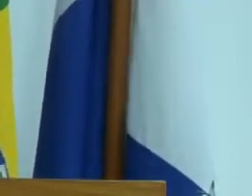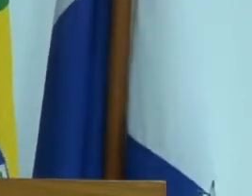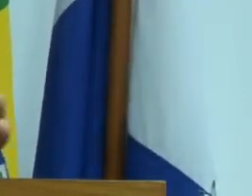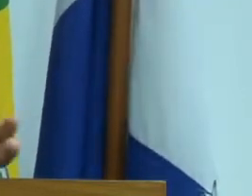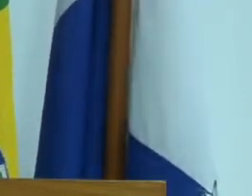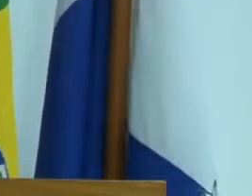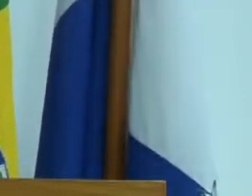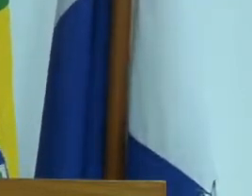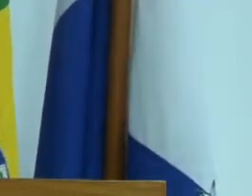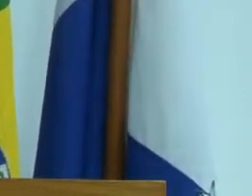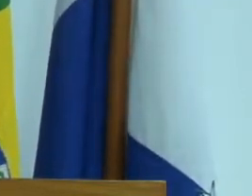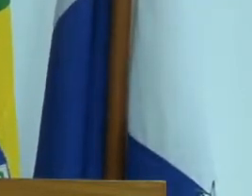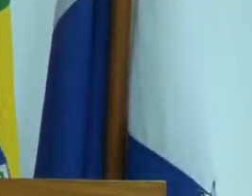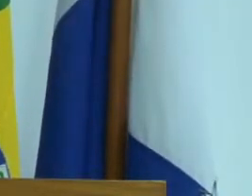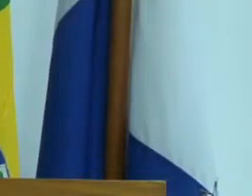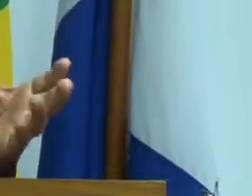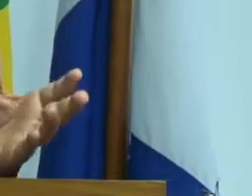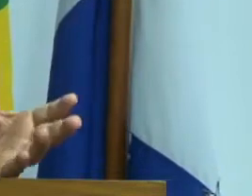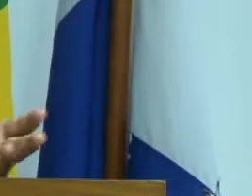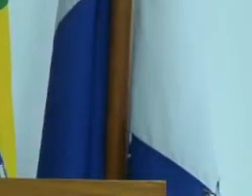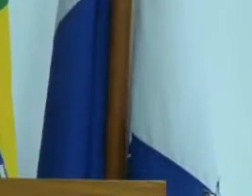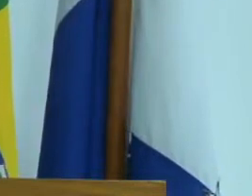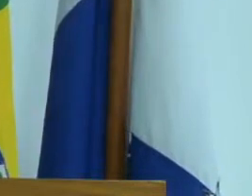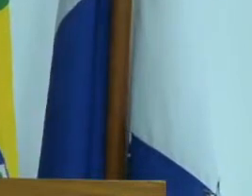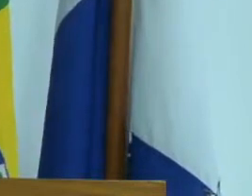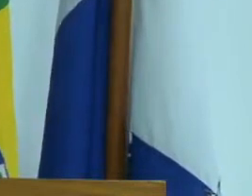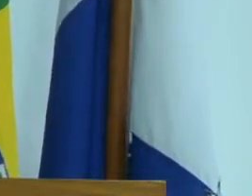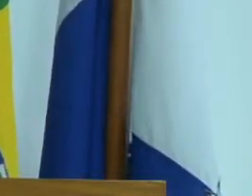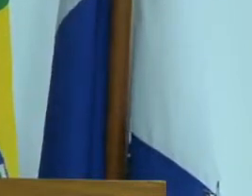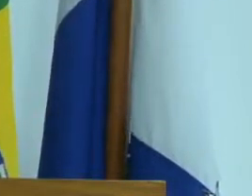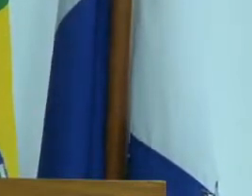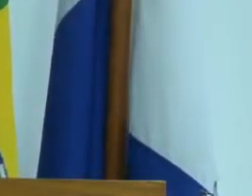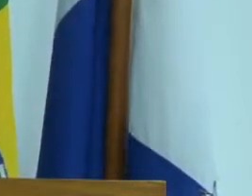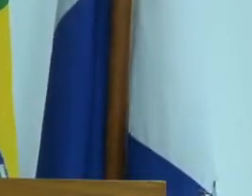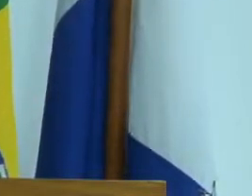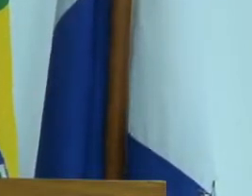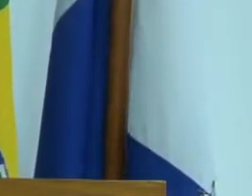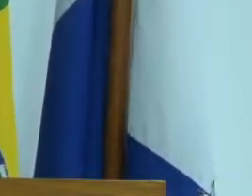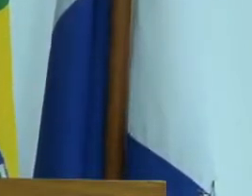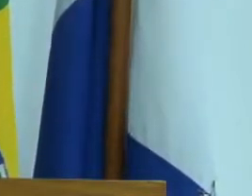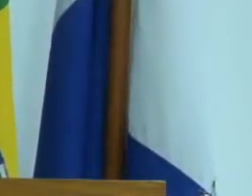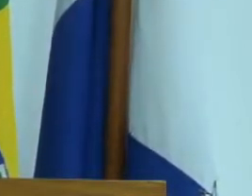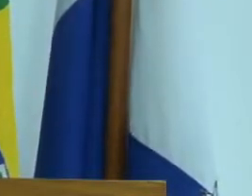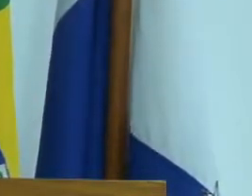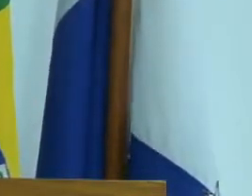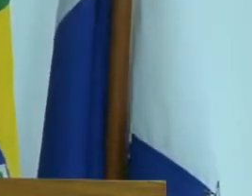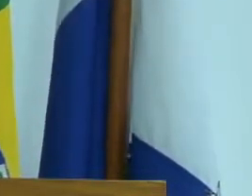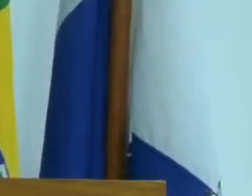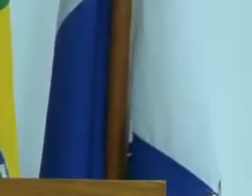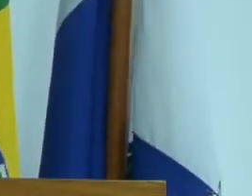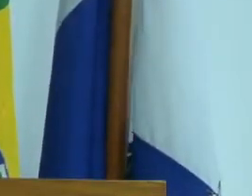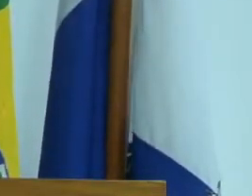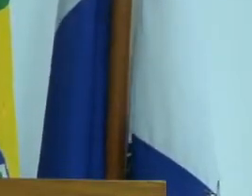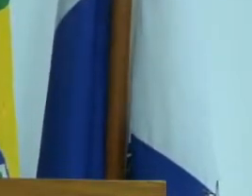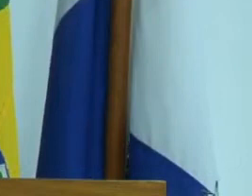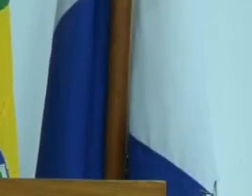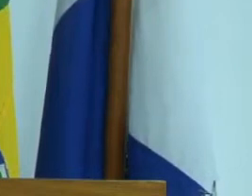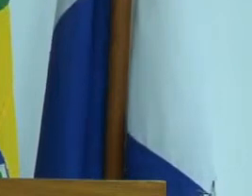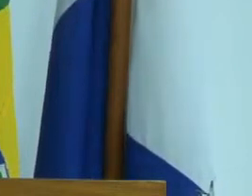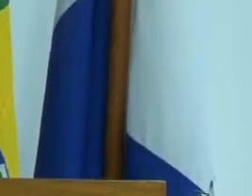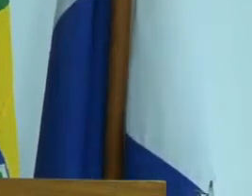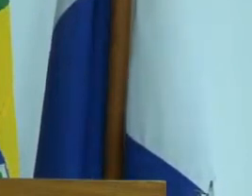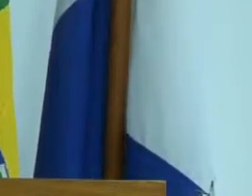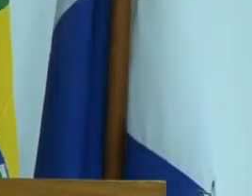o debate mais importante é a limpeza dos rios do nosso município, por motivo das enchentes que está próxima, né, e a gente